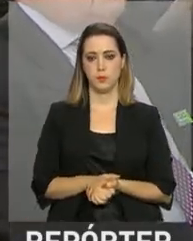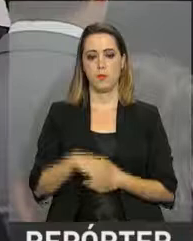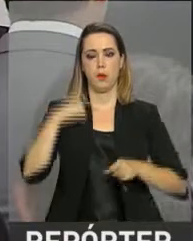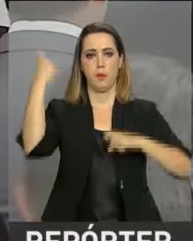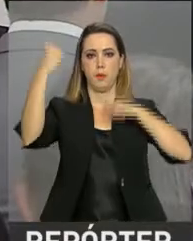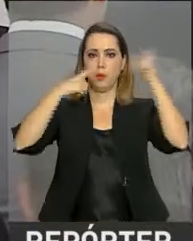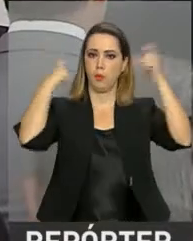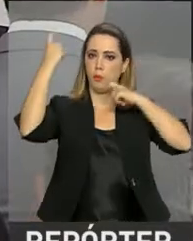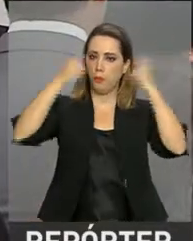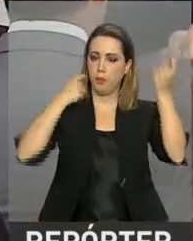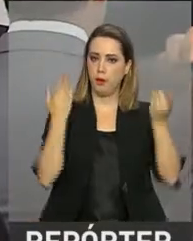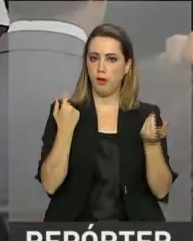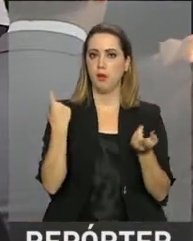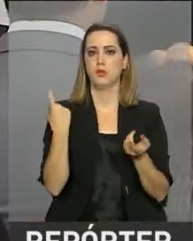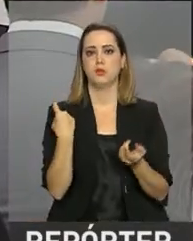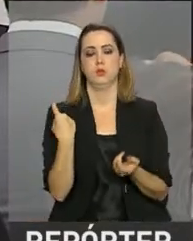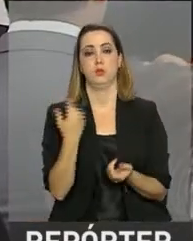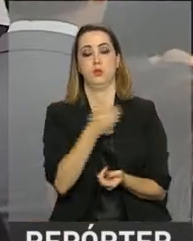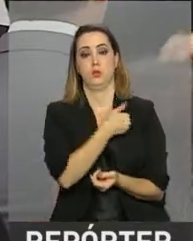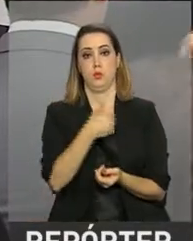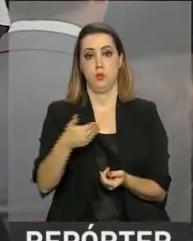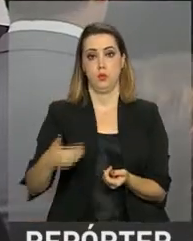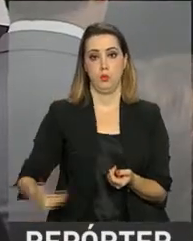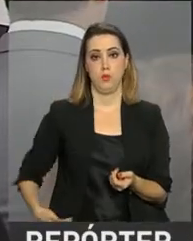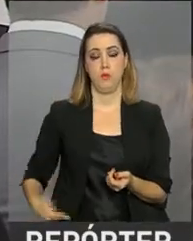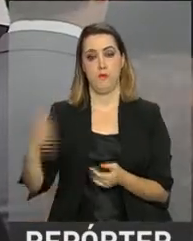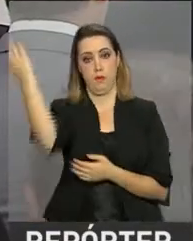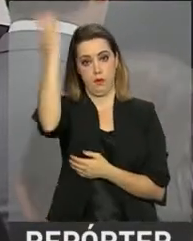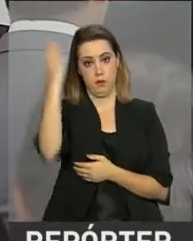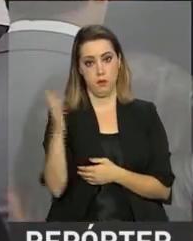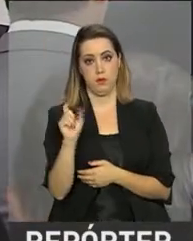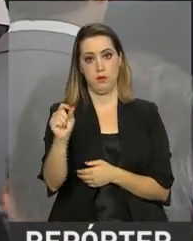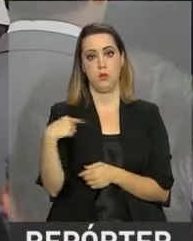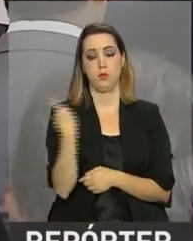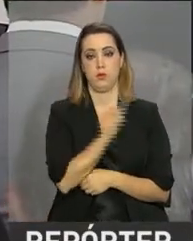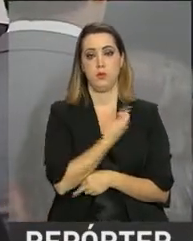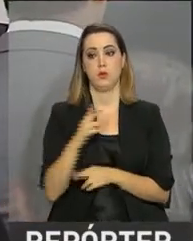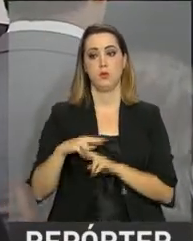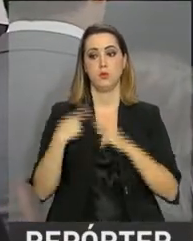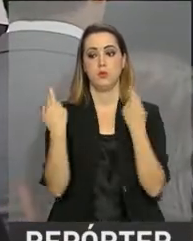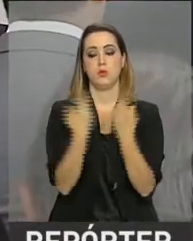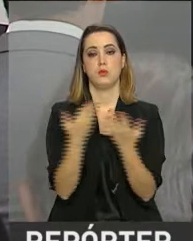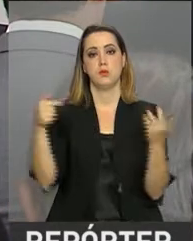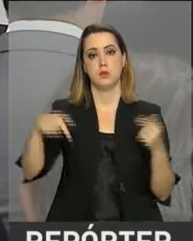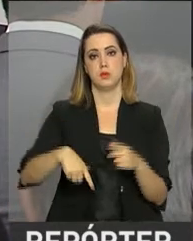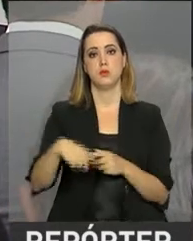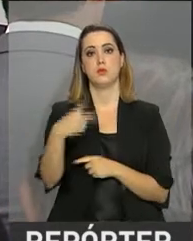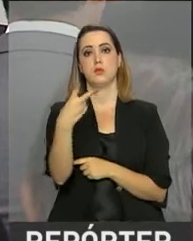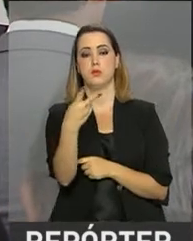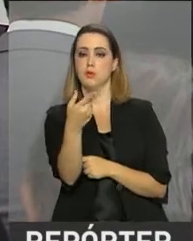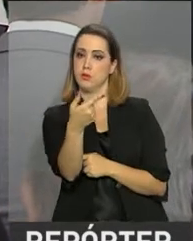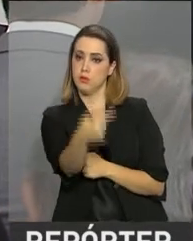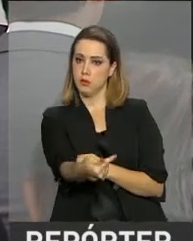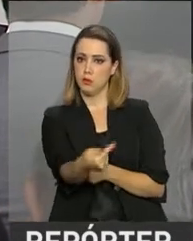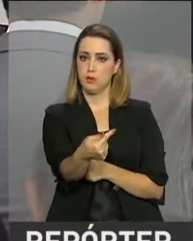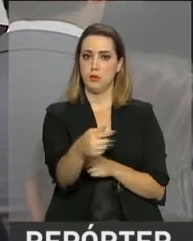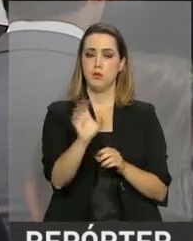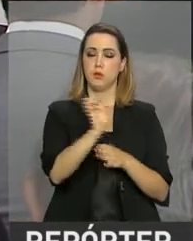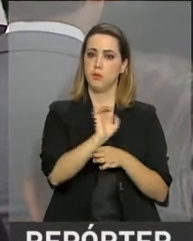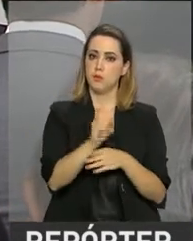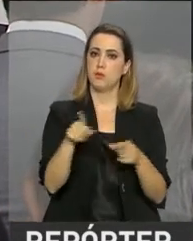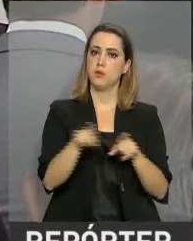brasileira nós reunimos aqui os 27 estados da federação que vieram pra cá parece olha nós evidentemente